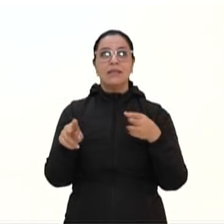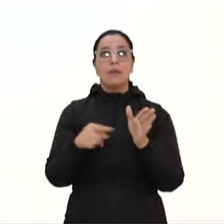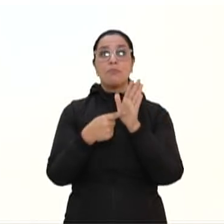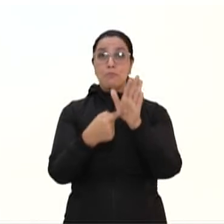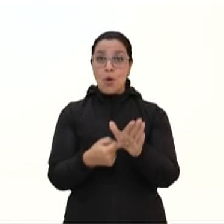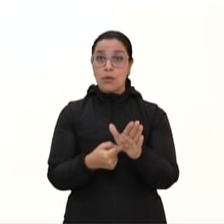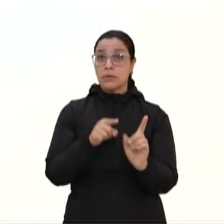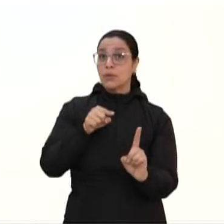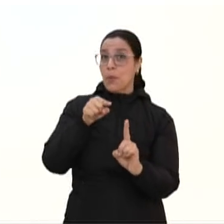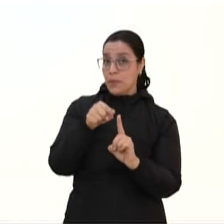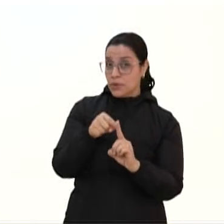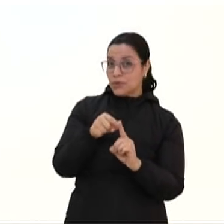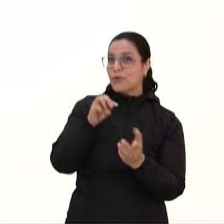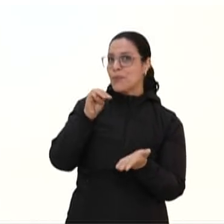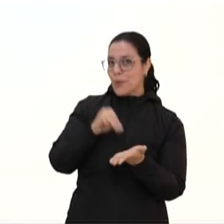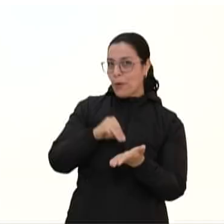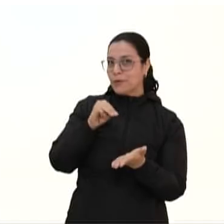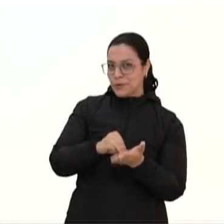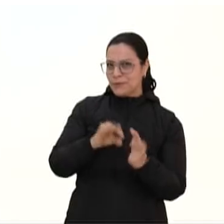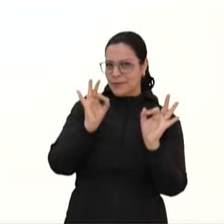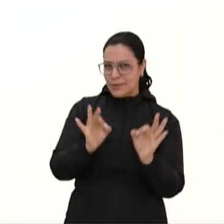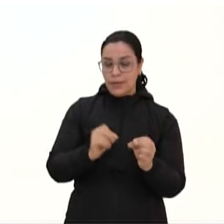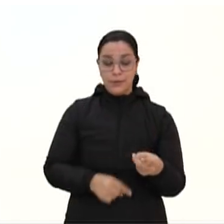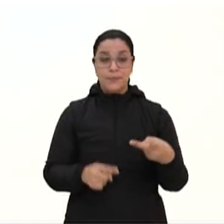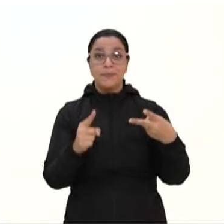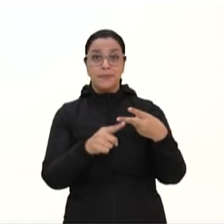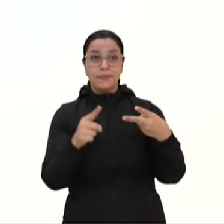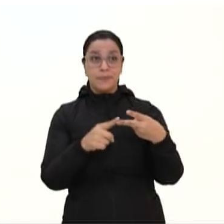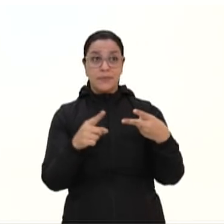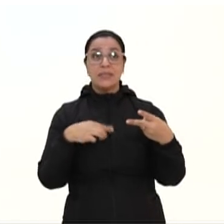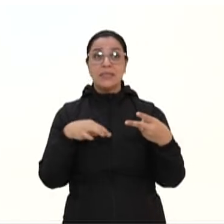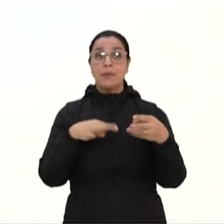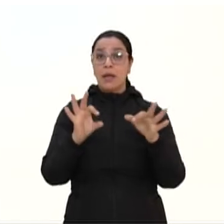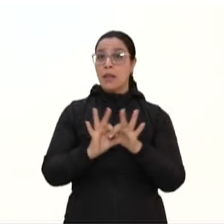você pode ver tranquilamente.